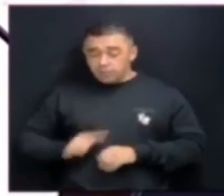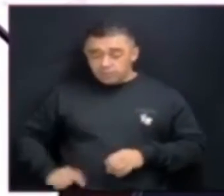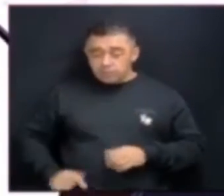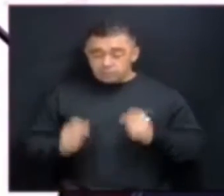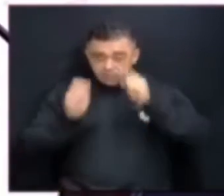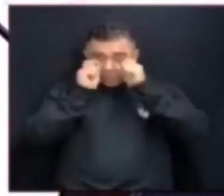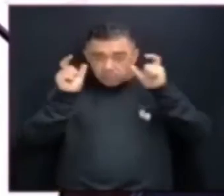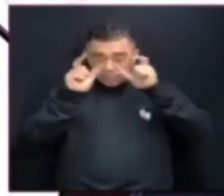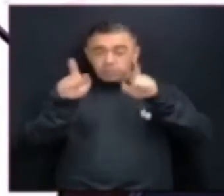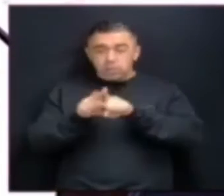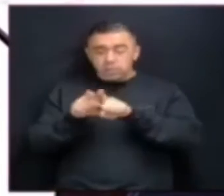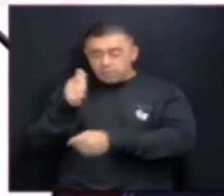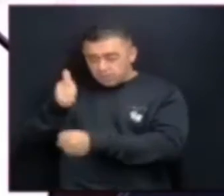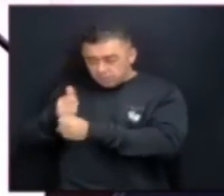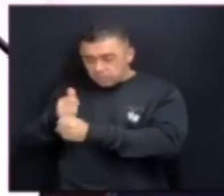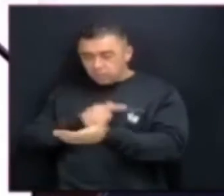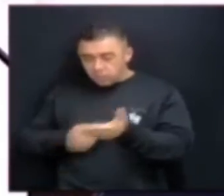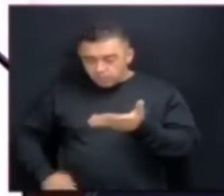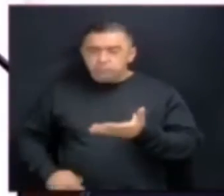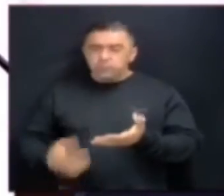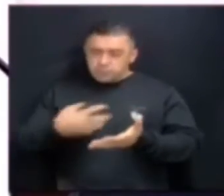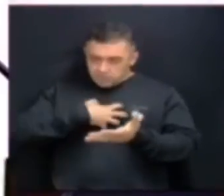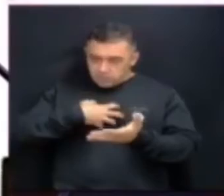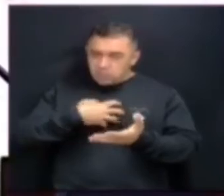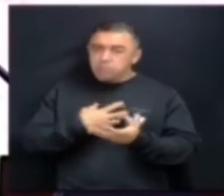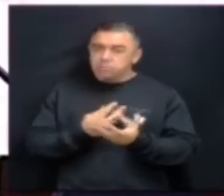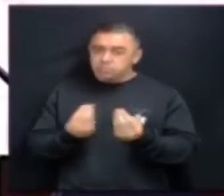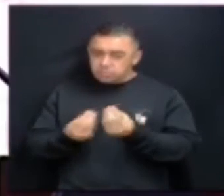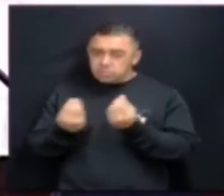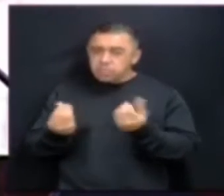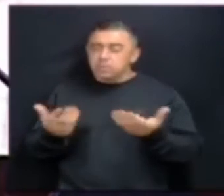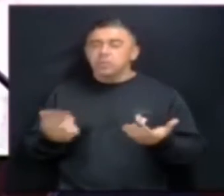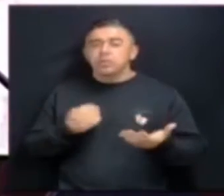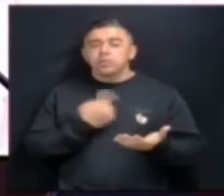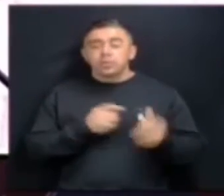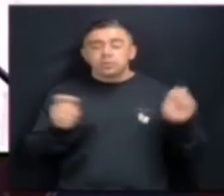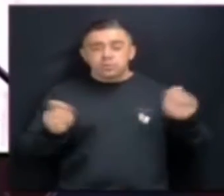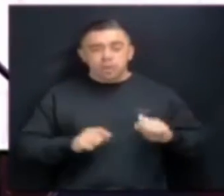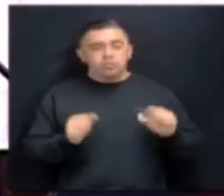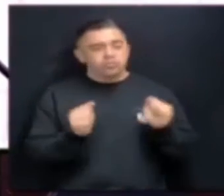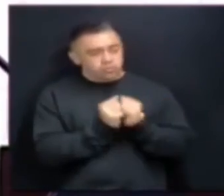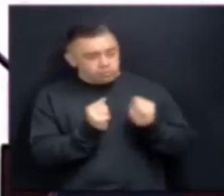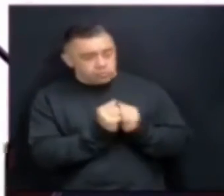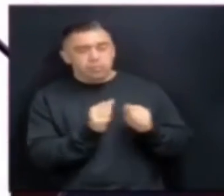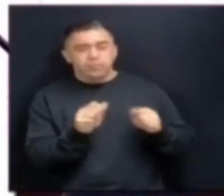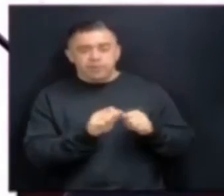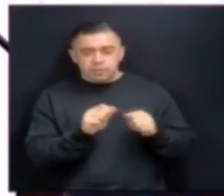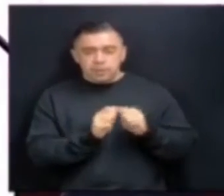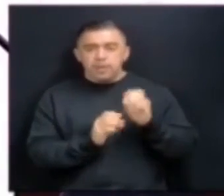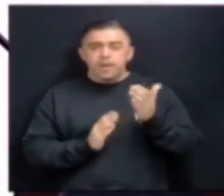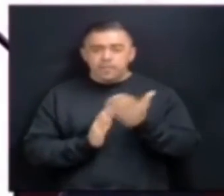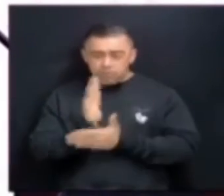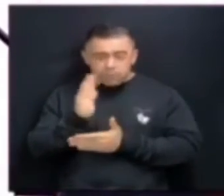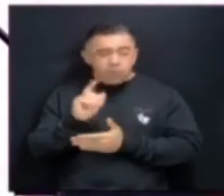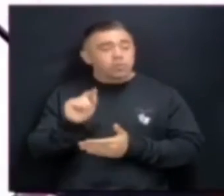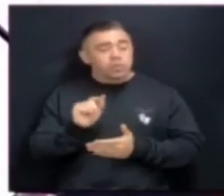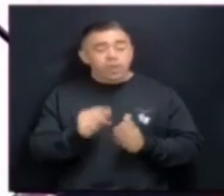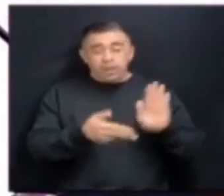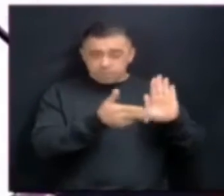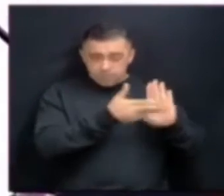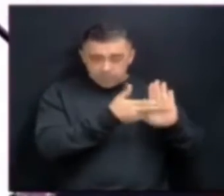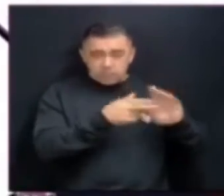atente Eu acho que o líder do governo tem sensibilidade para isso a gente podia construir depois de aprovado uma Emenda